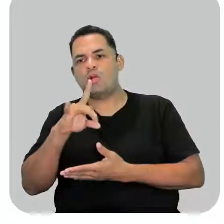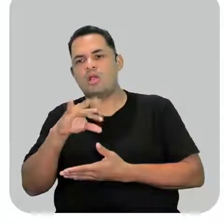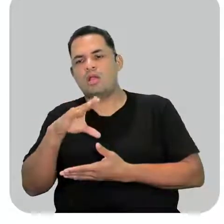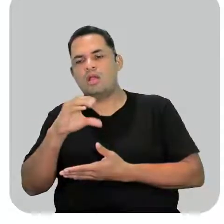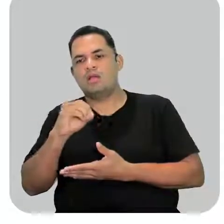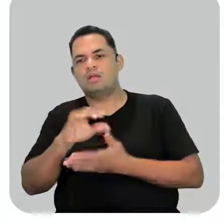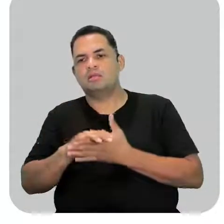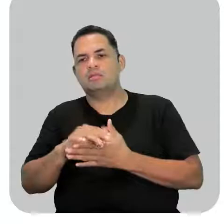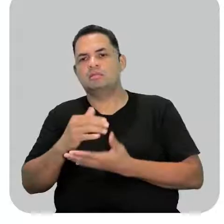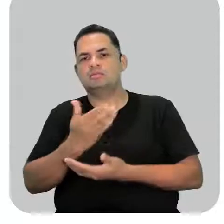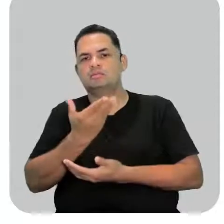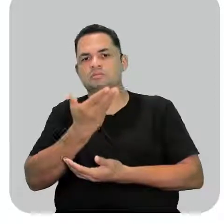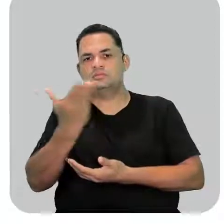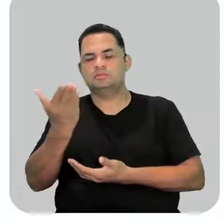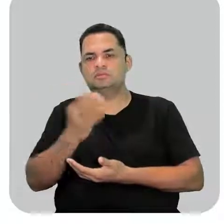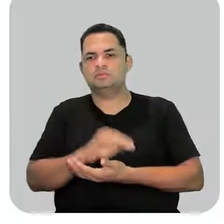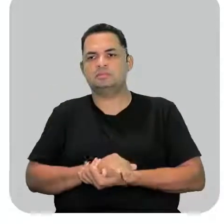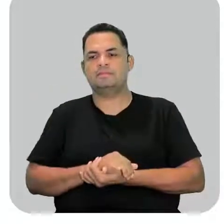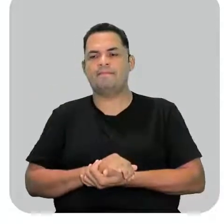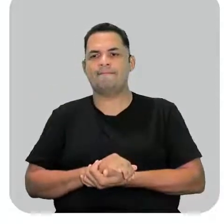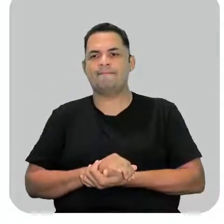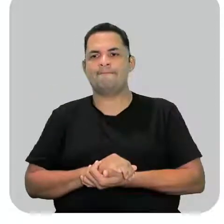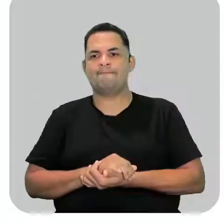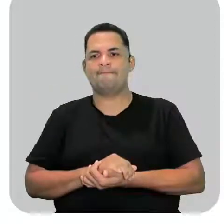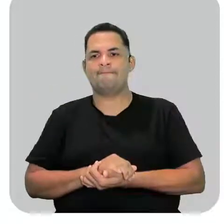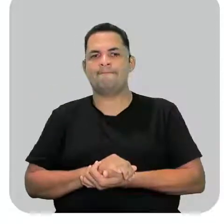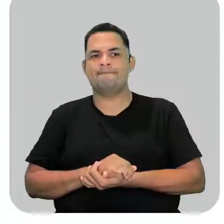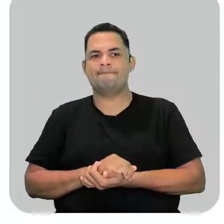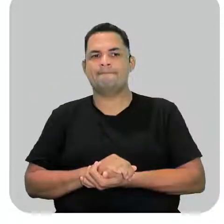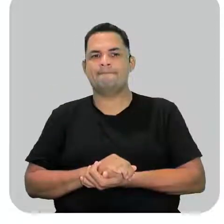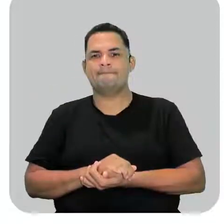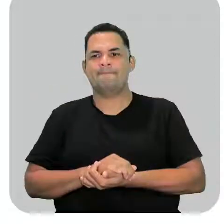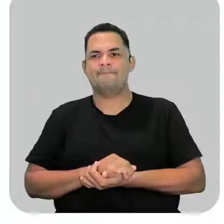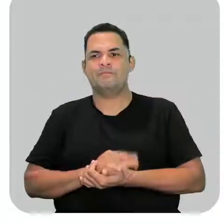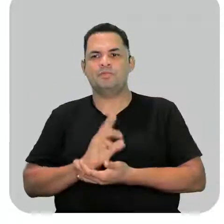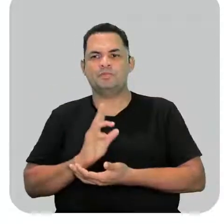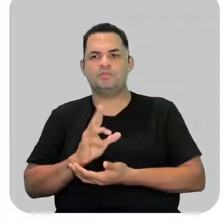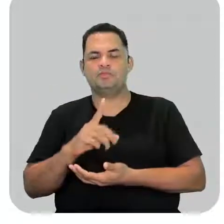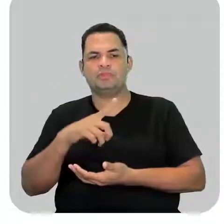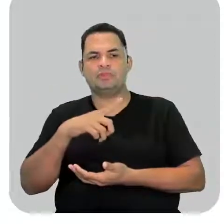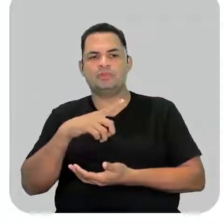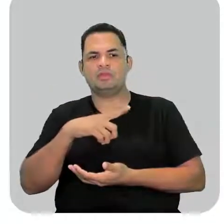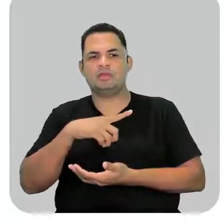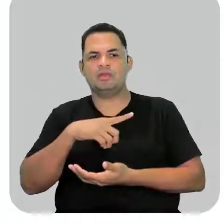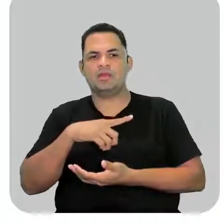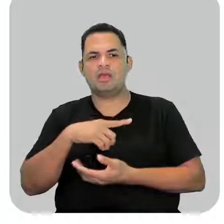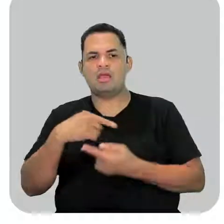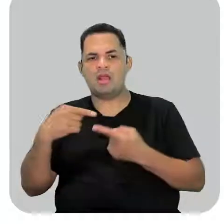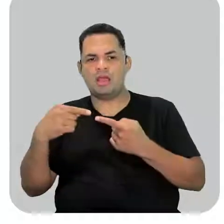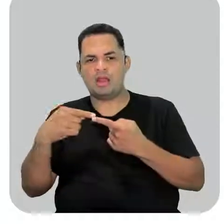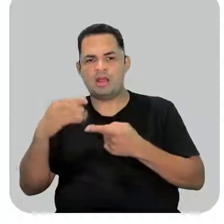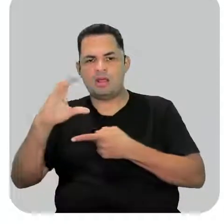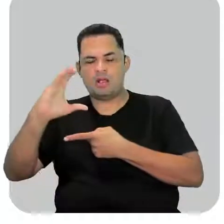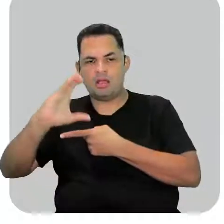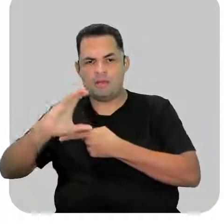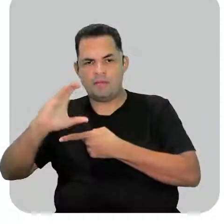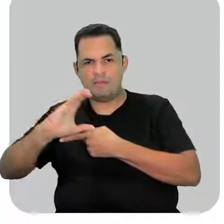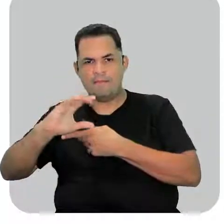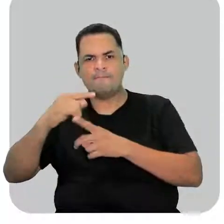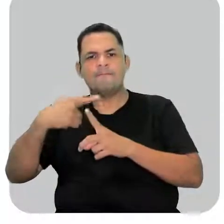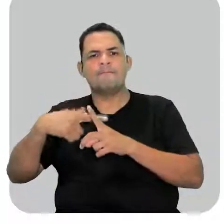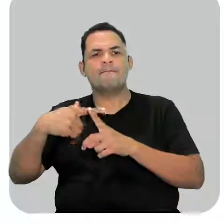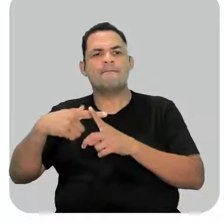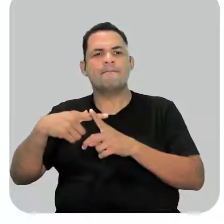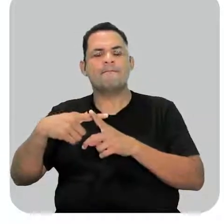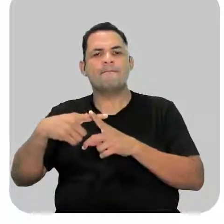temos um nitrocomposto, tá? Ele sempre vai estar ligado a um carbono. Isso por